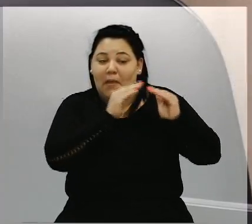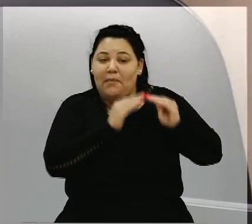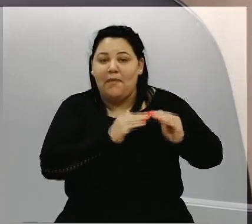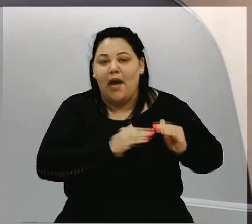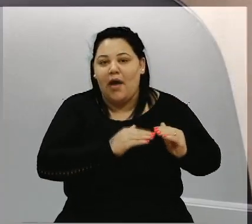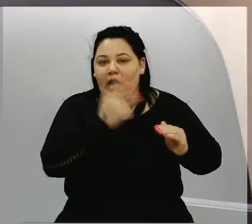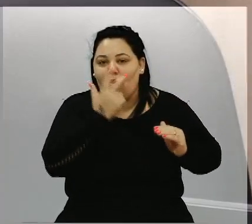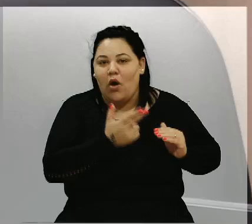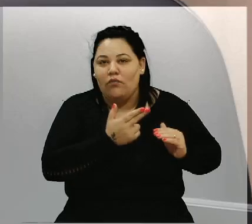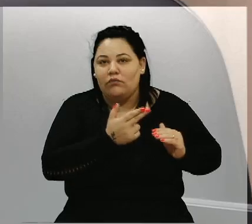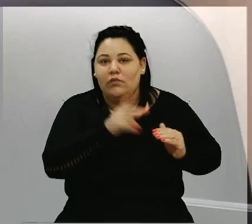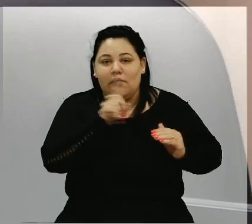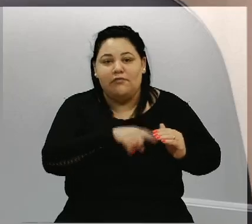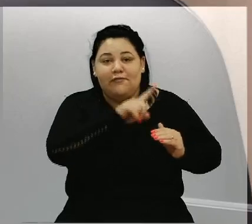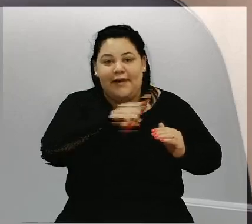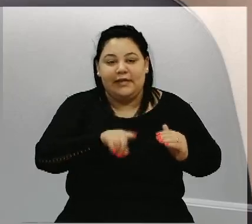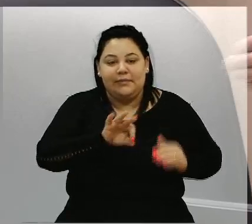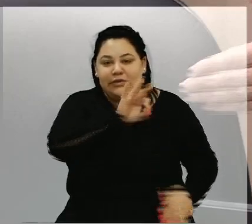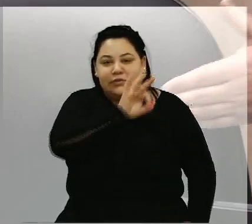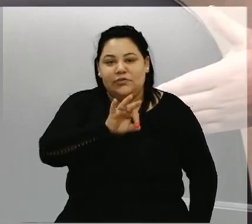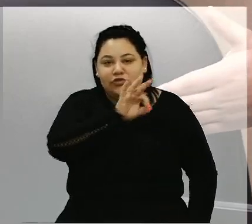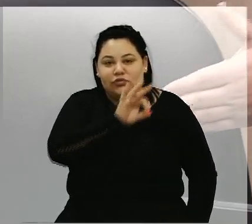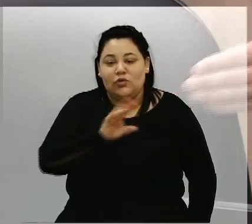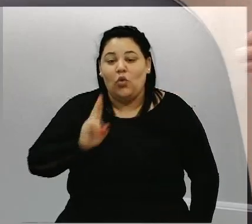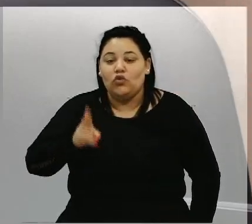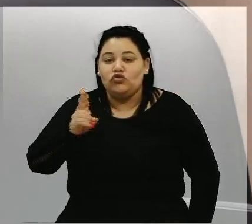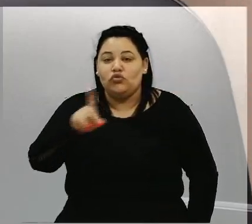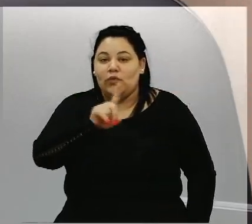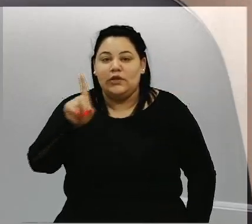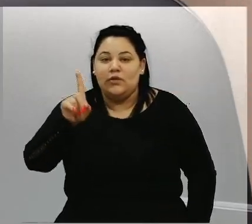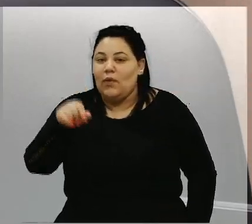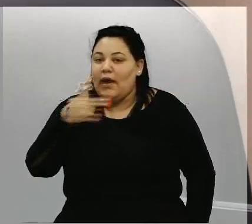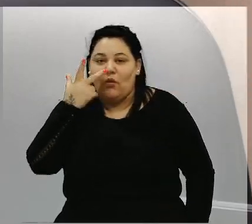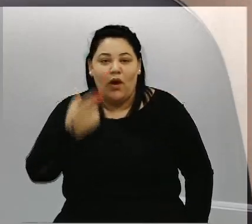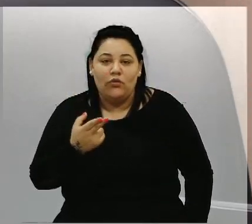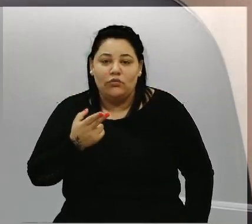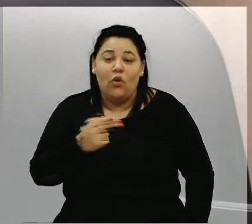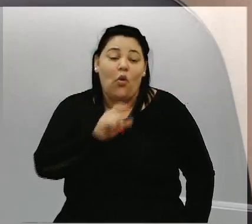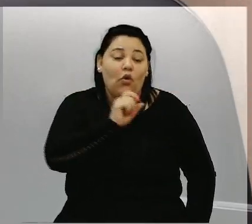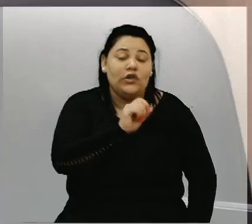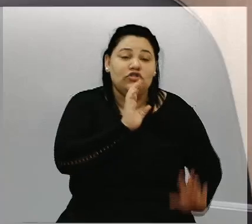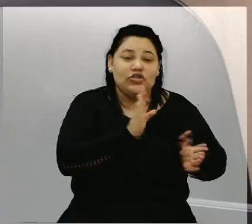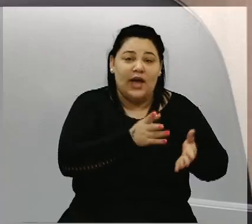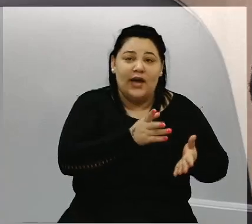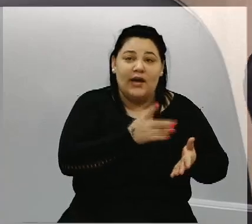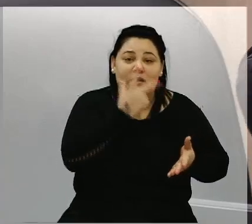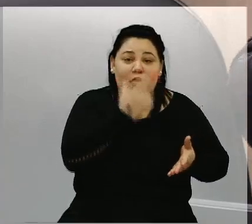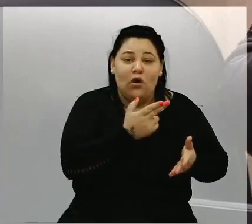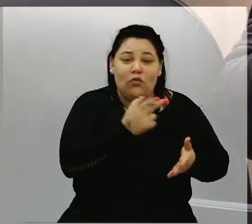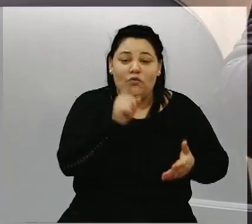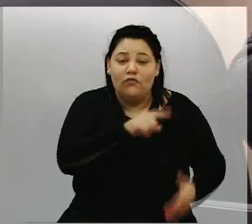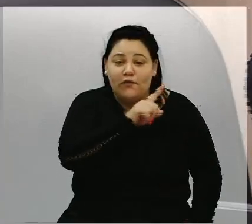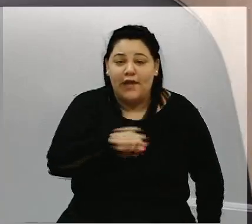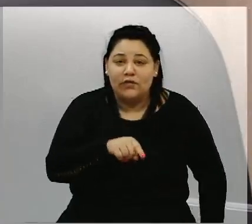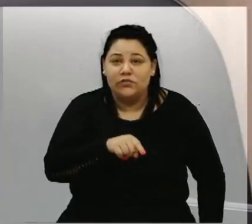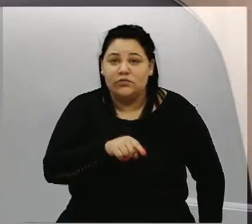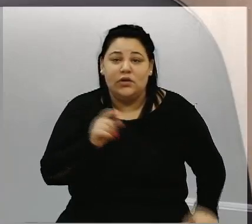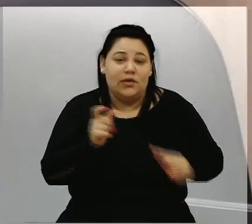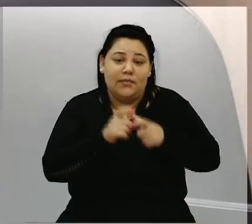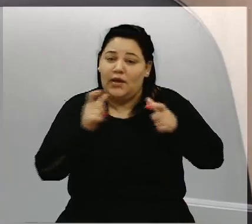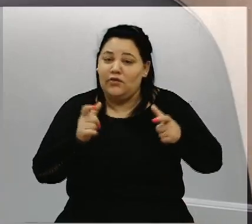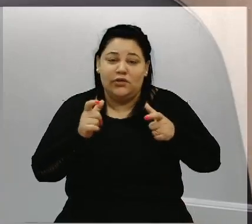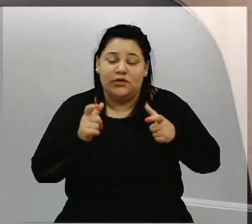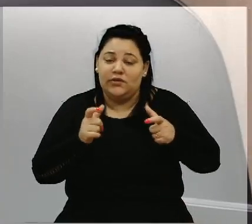veto parcial. Segue o que não é igual, o que está igual, veto. Seria unânime a votação no veto parcial